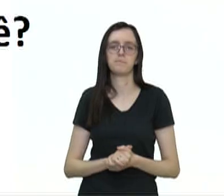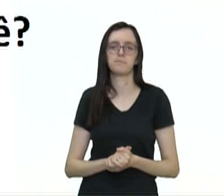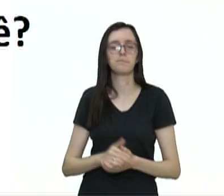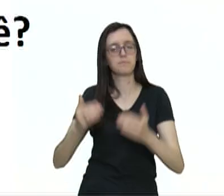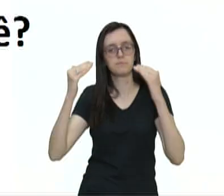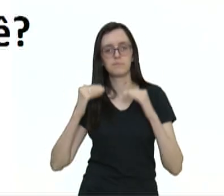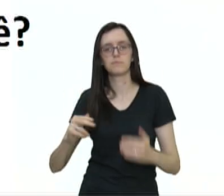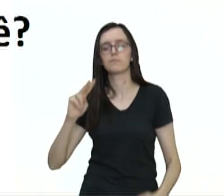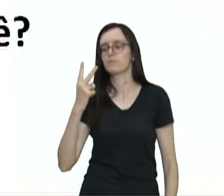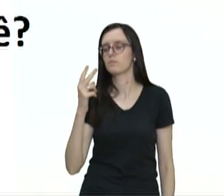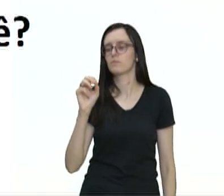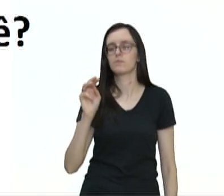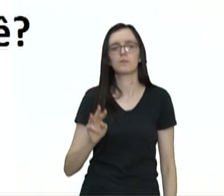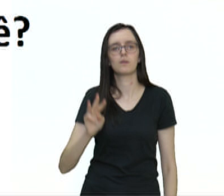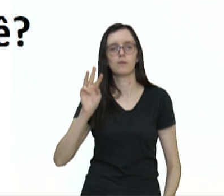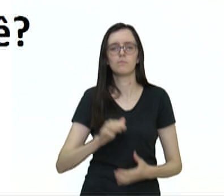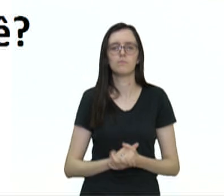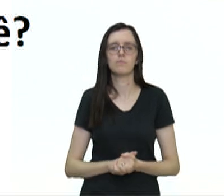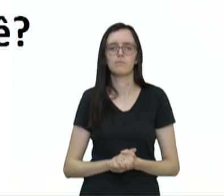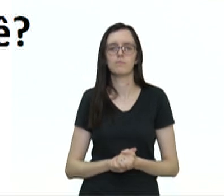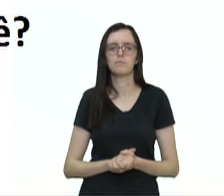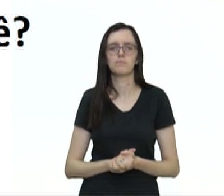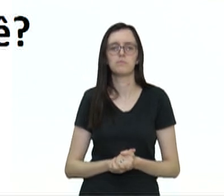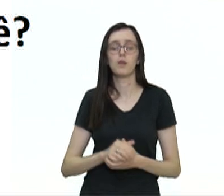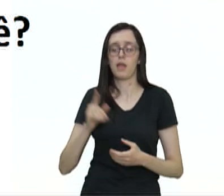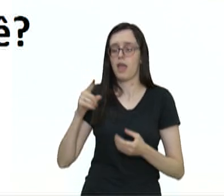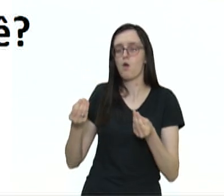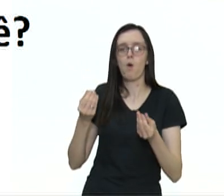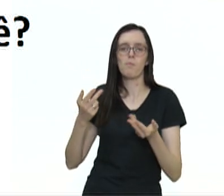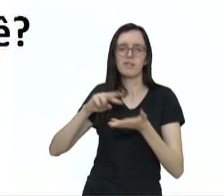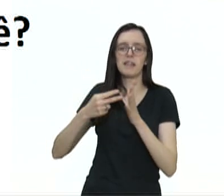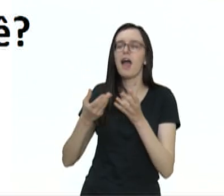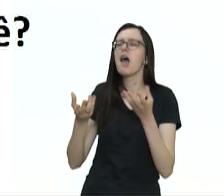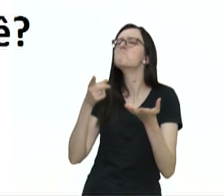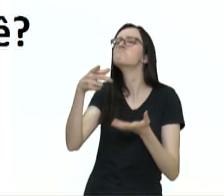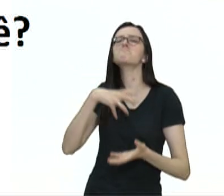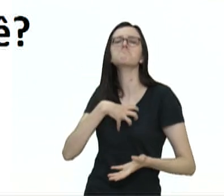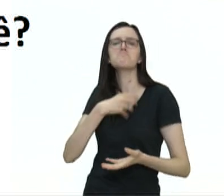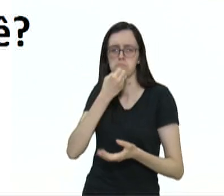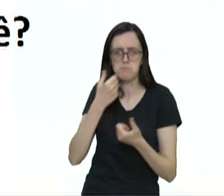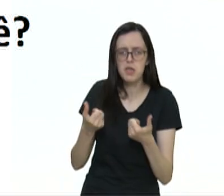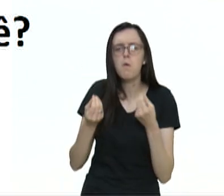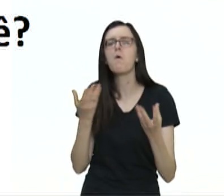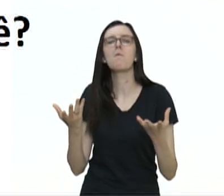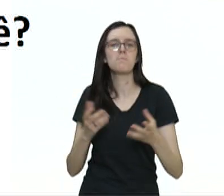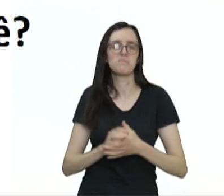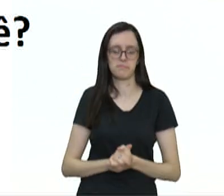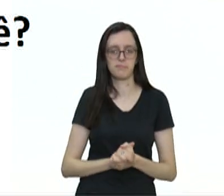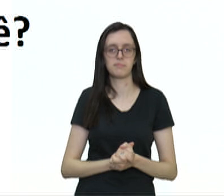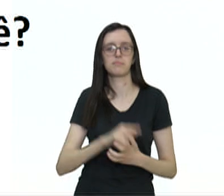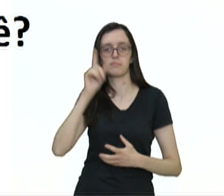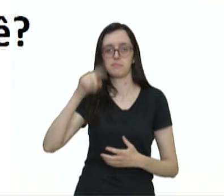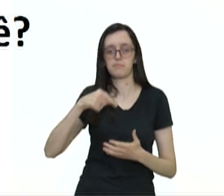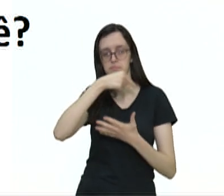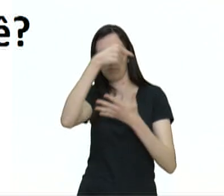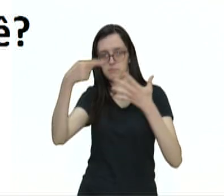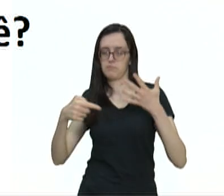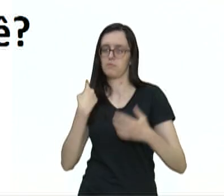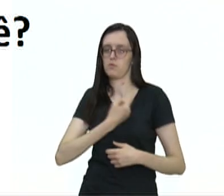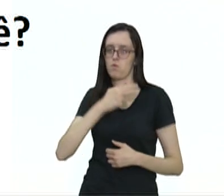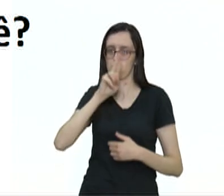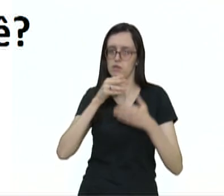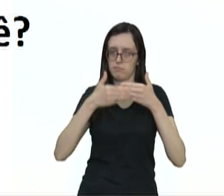significa como. How are you? Como vai você? Como é que você está? Okay? Então, esses são os meus pronomes que a gente vai utilizar bastante